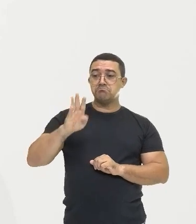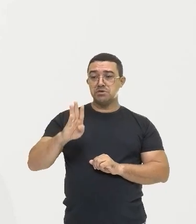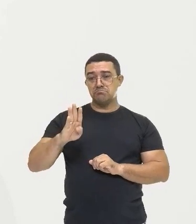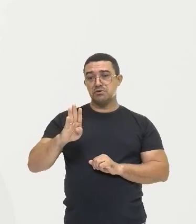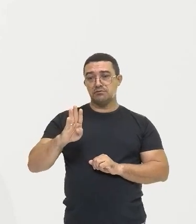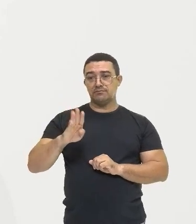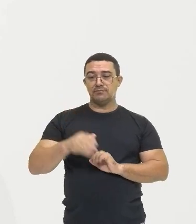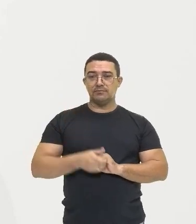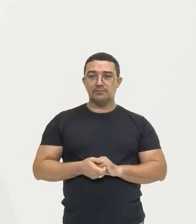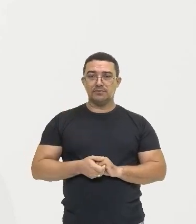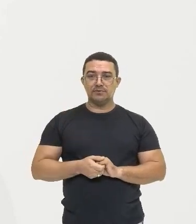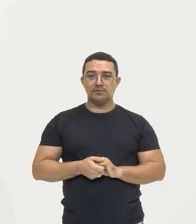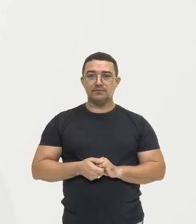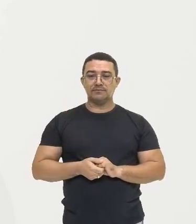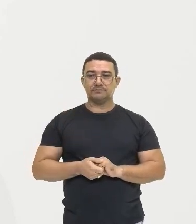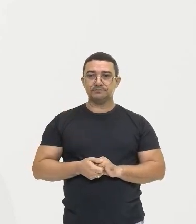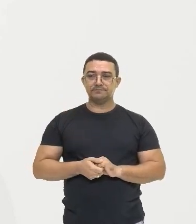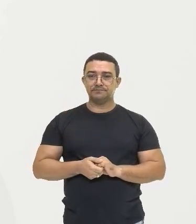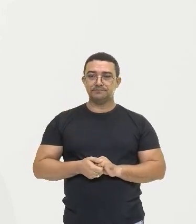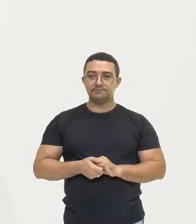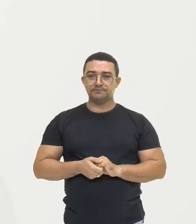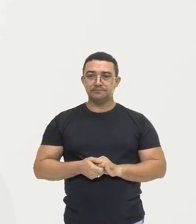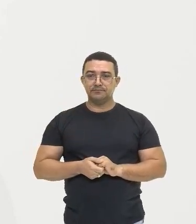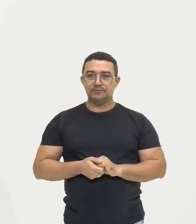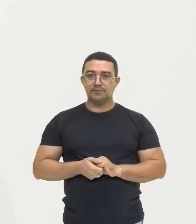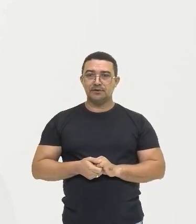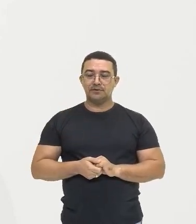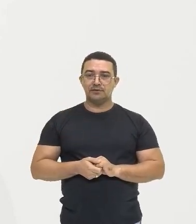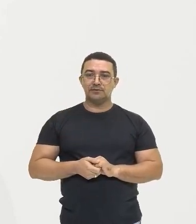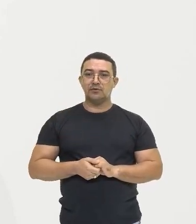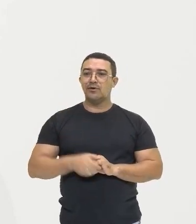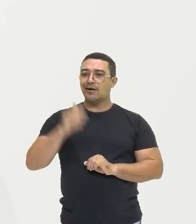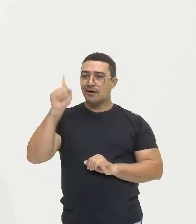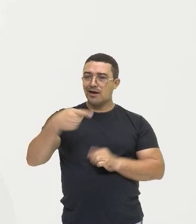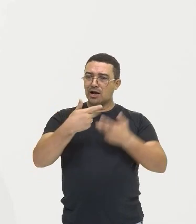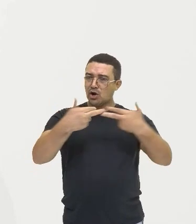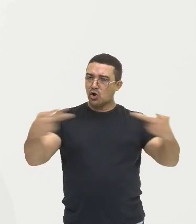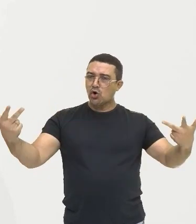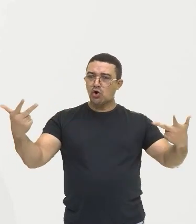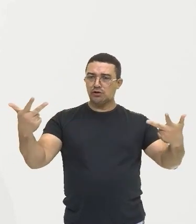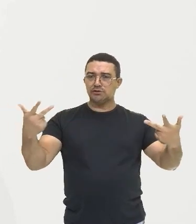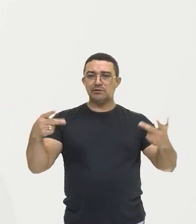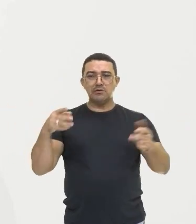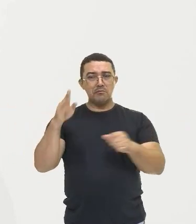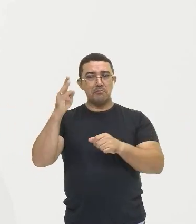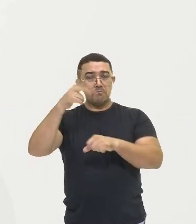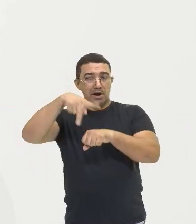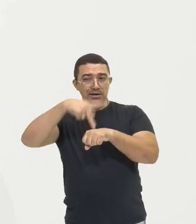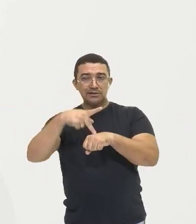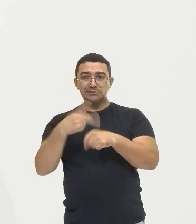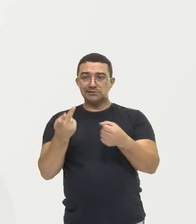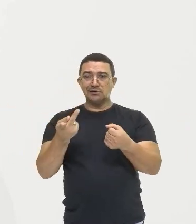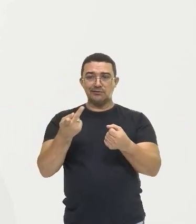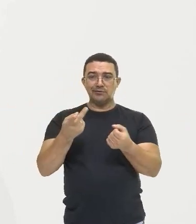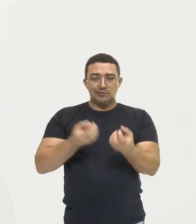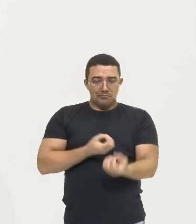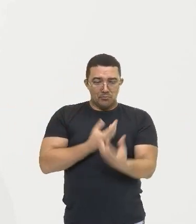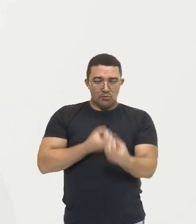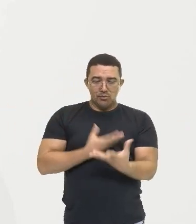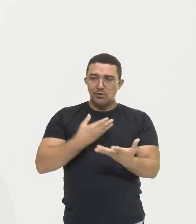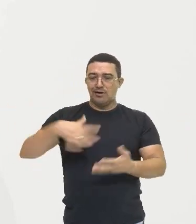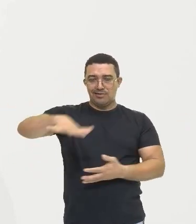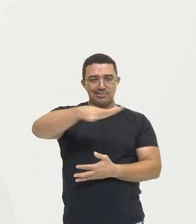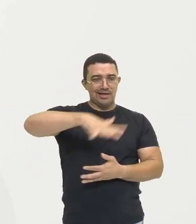Produto Interno Bruto, tá certo? Que é a riqueza que um país produz, tá certo? Exemplo, o Brasil, dentro do seu